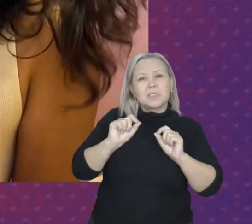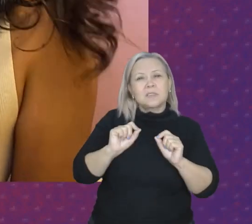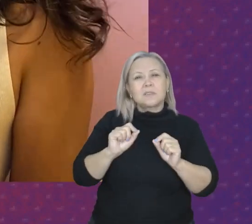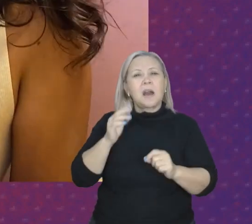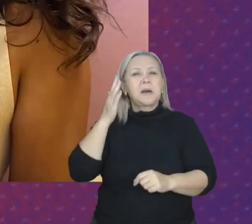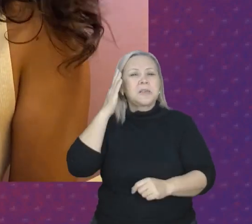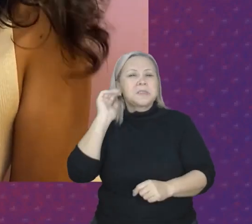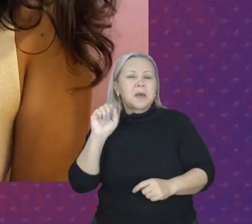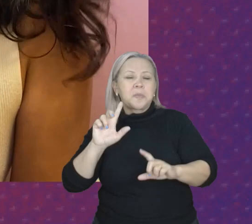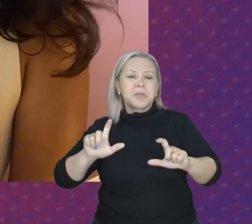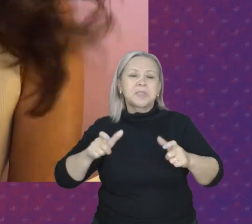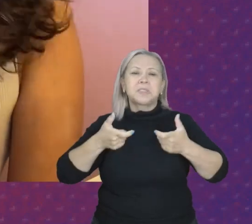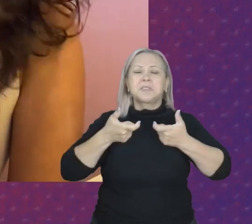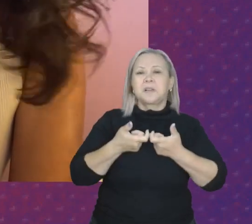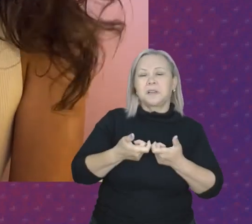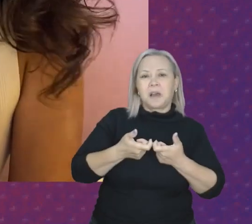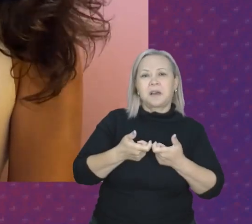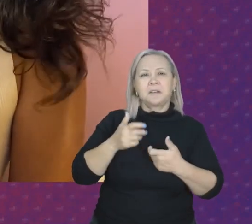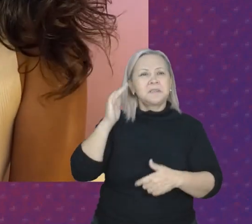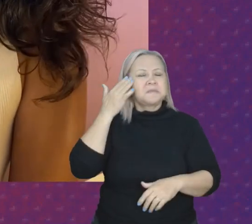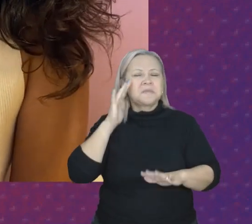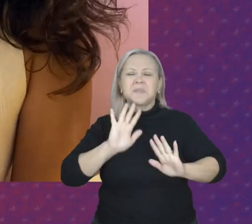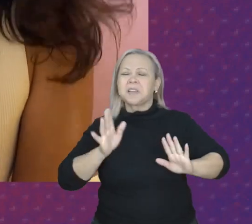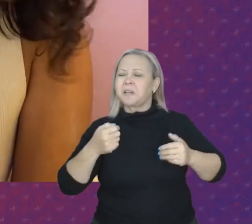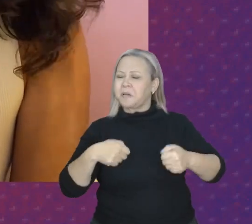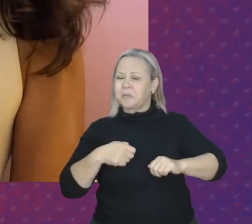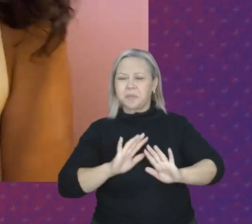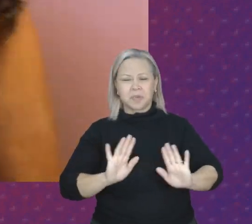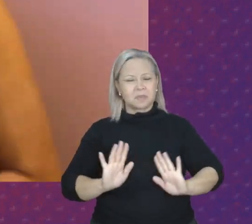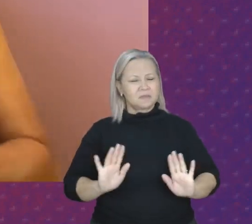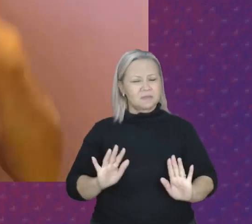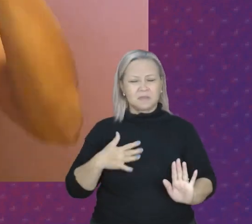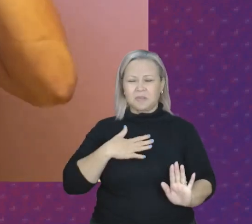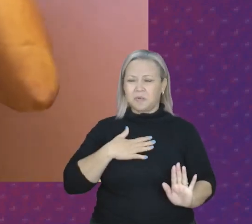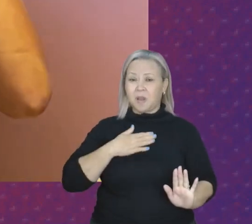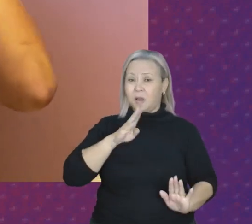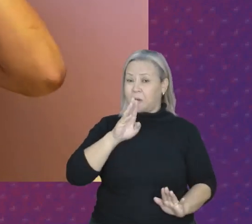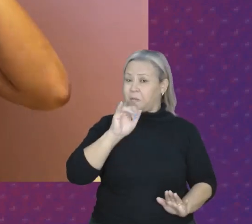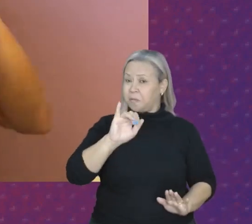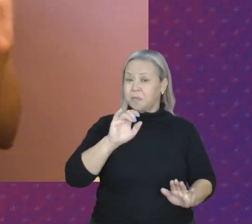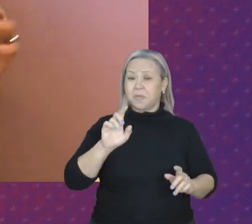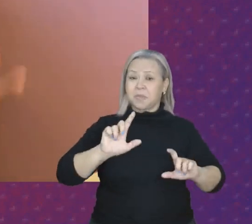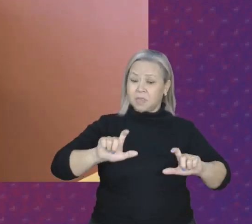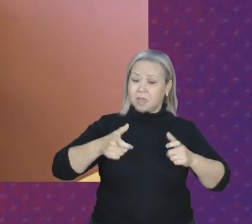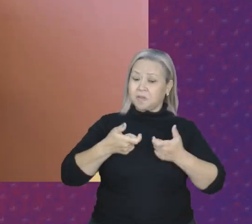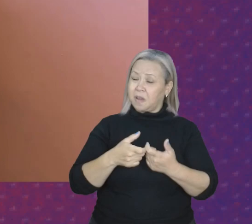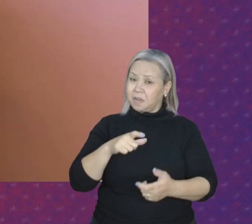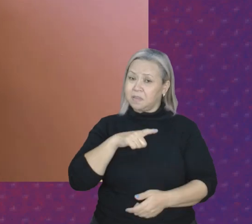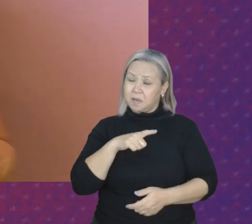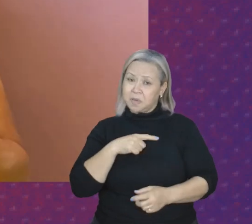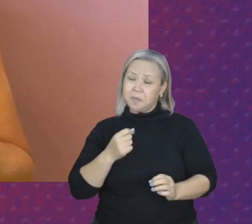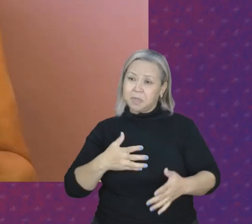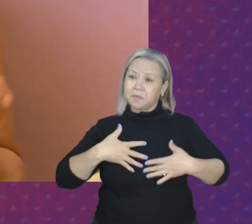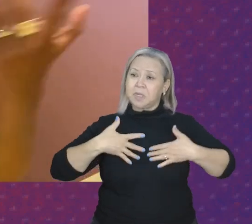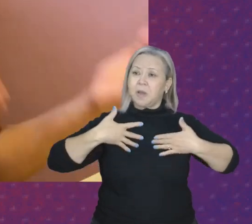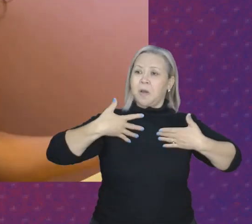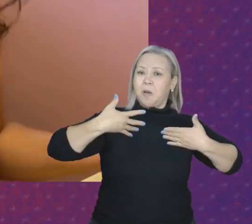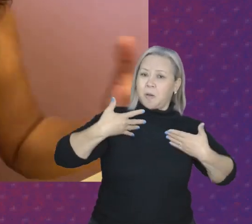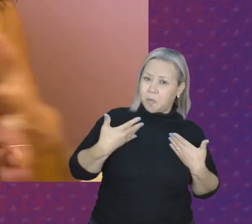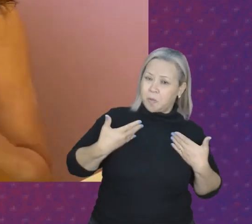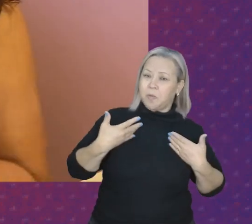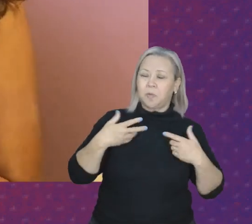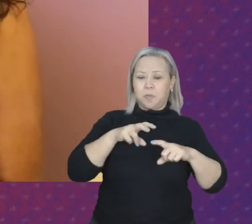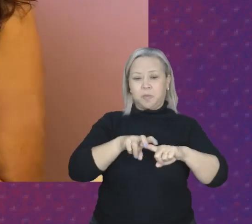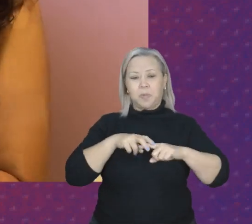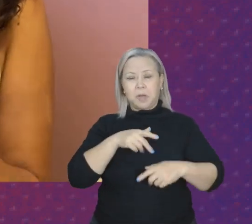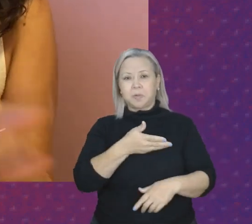sua sexualidade, até entender que não precisava, porque nós bissexuais também existimos. E é com muito orgulho, é por conta de tudo